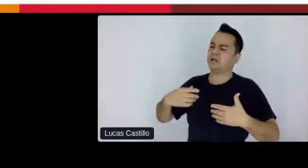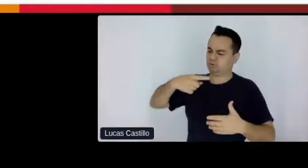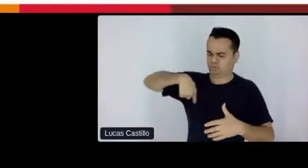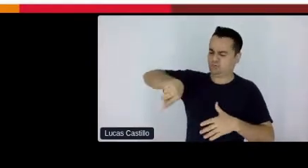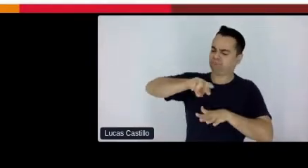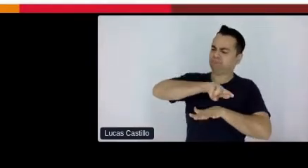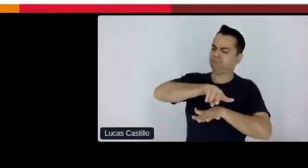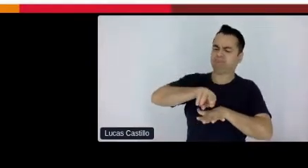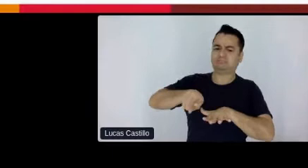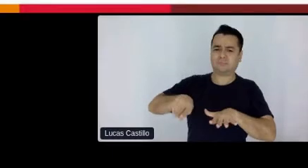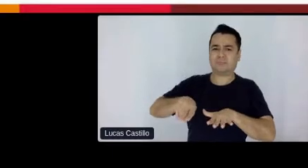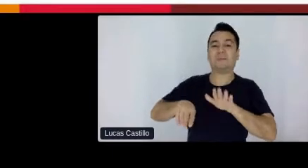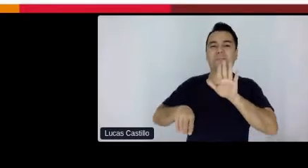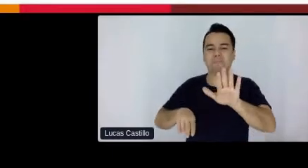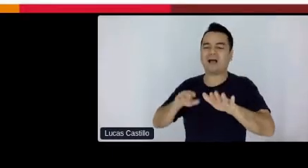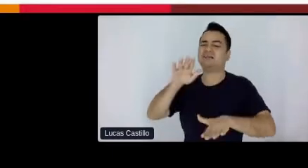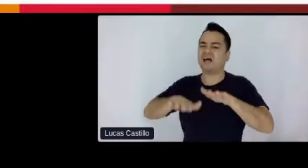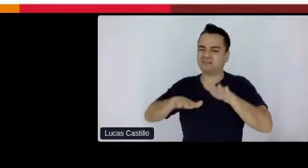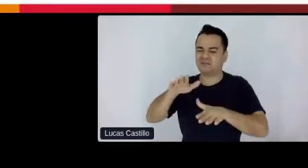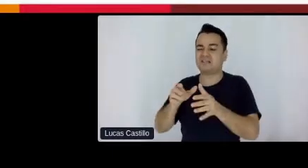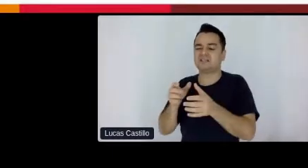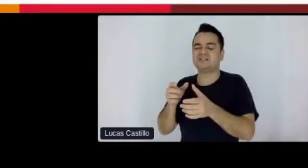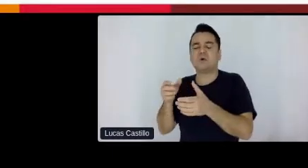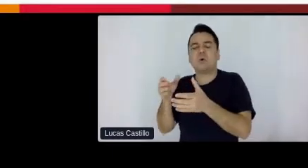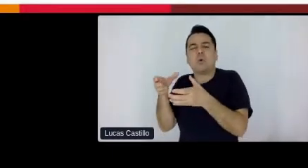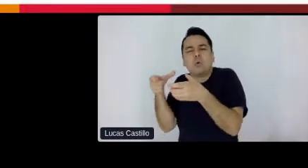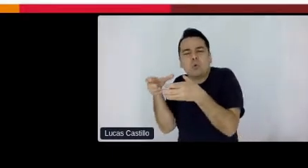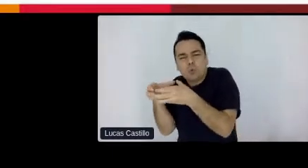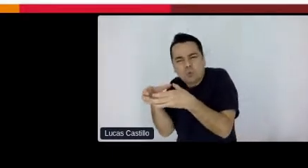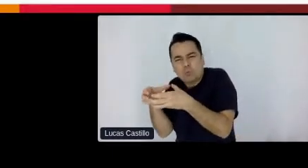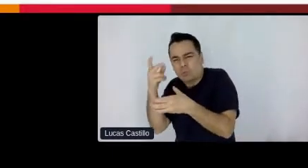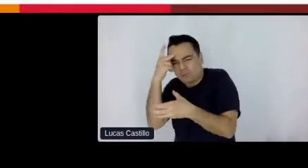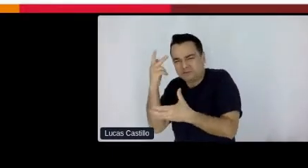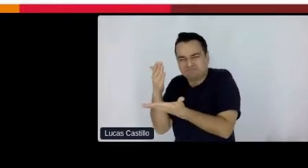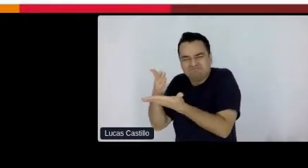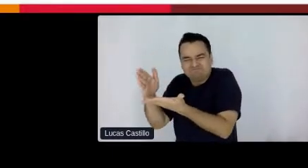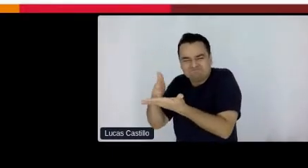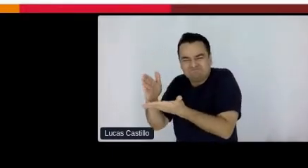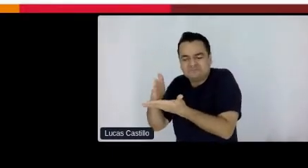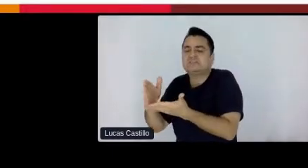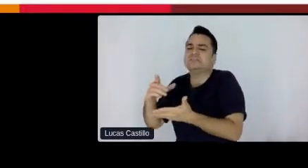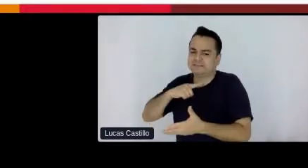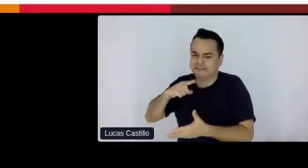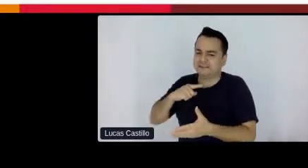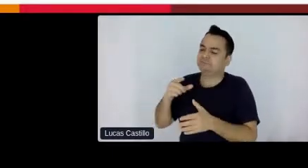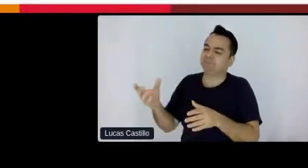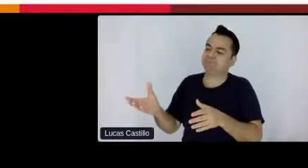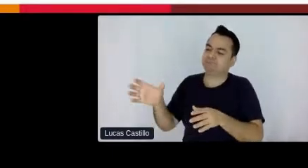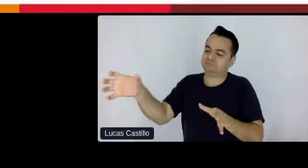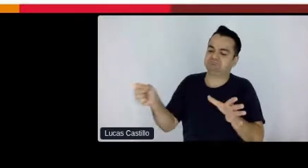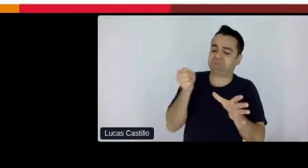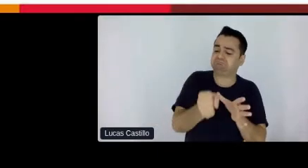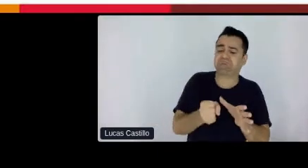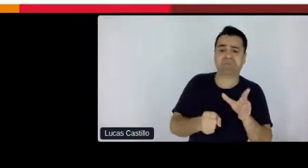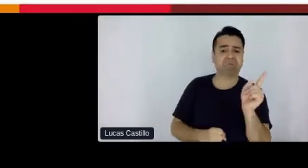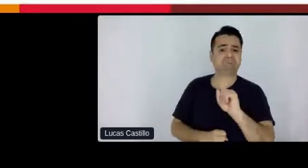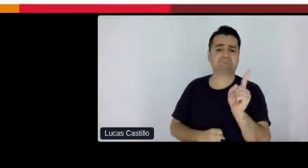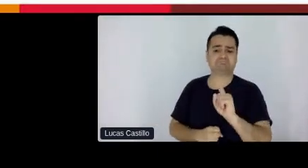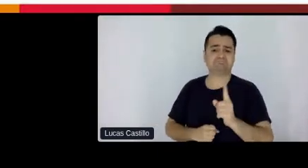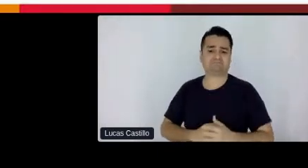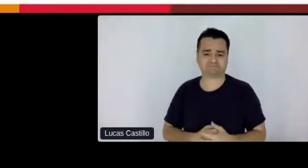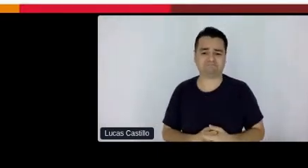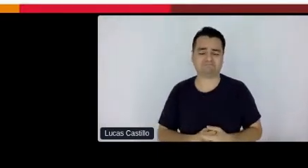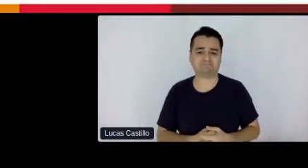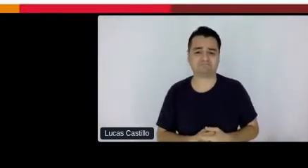de RH barrando pessoas de grupos minoritários, ainda que o perfil técnico seja aderente à posição que está sendo